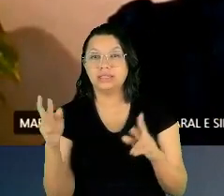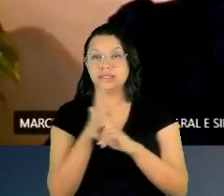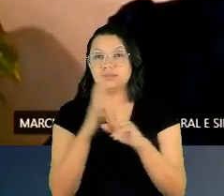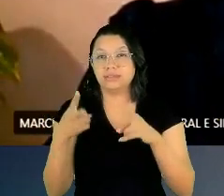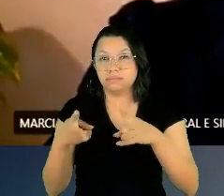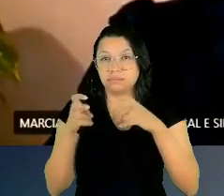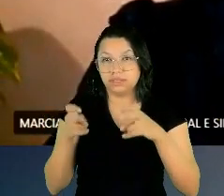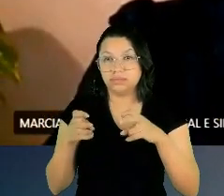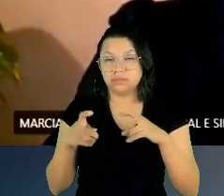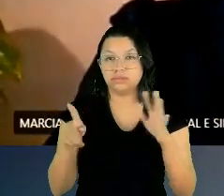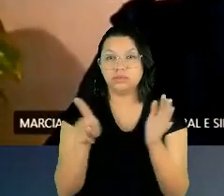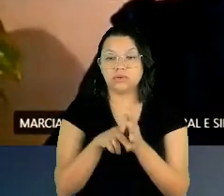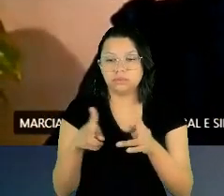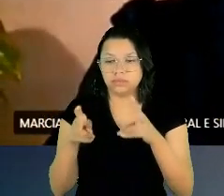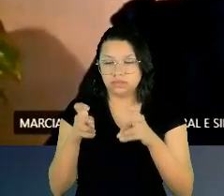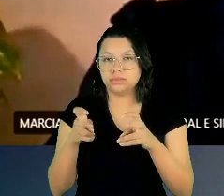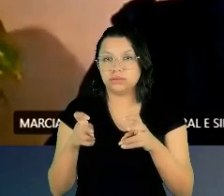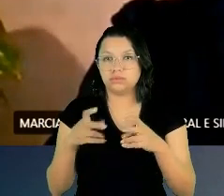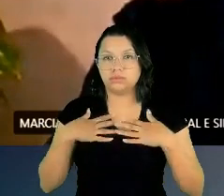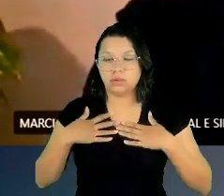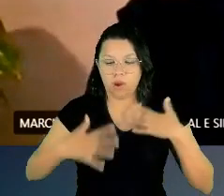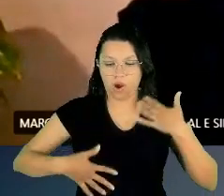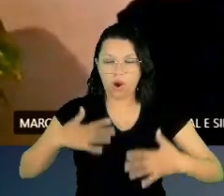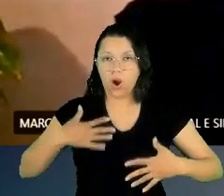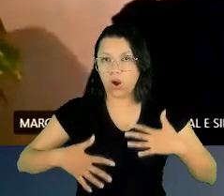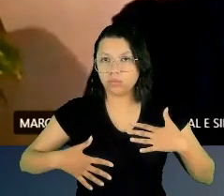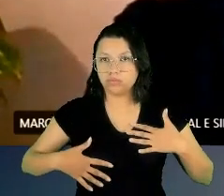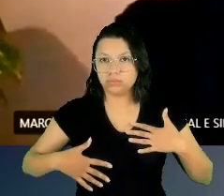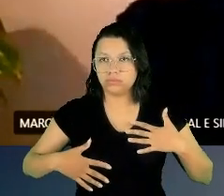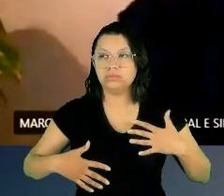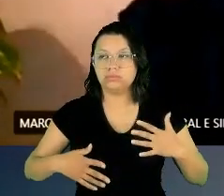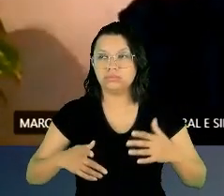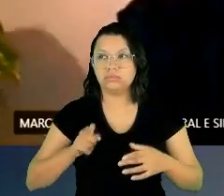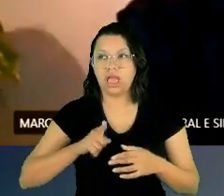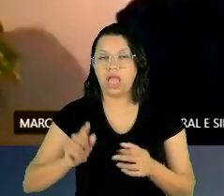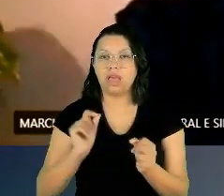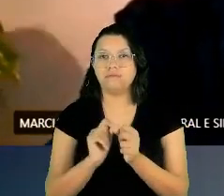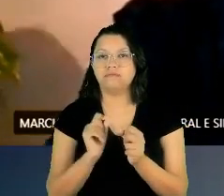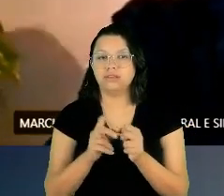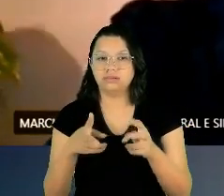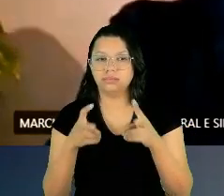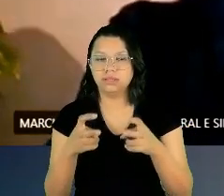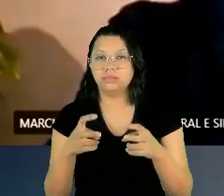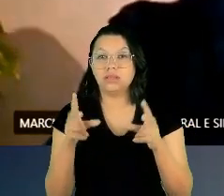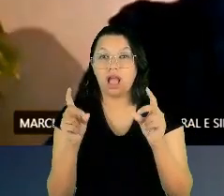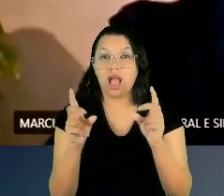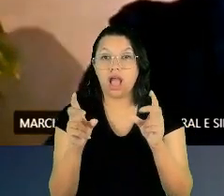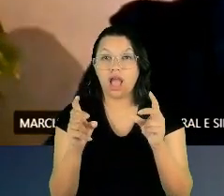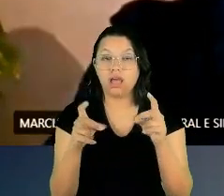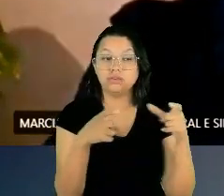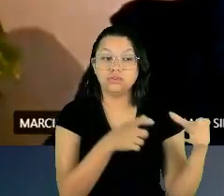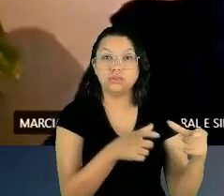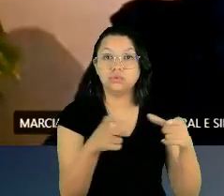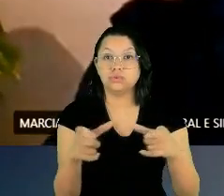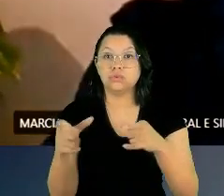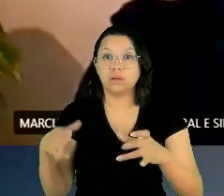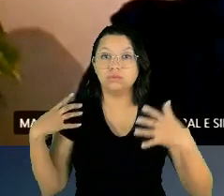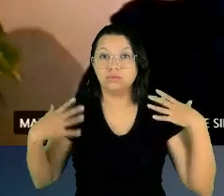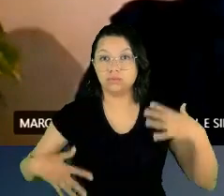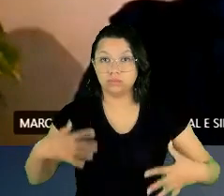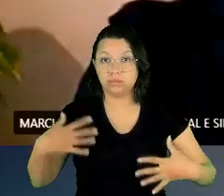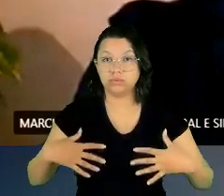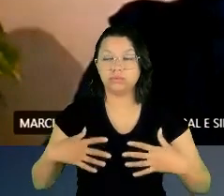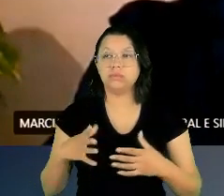está vinculado à percepção que a gente chama de propriocepção, percepção do meu corpo. É ela que faz a percepção automática